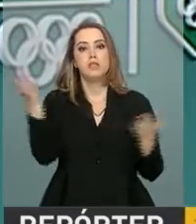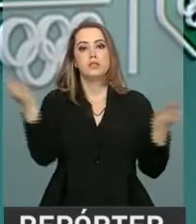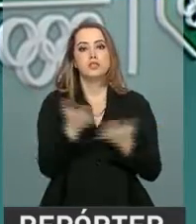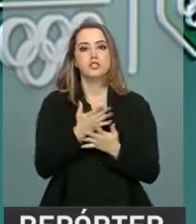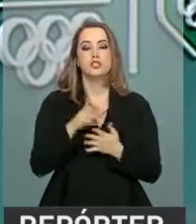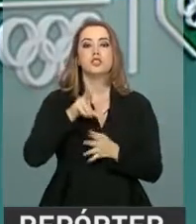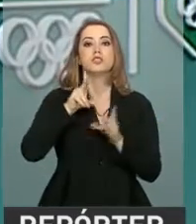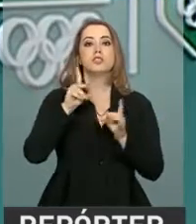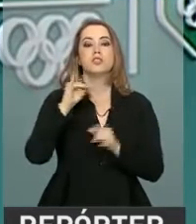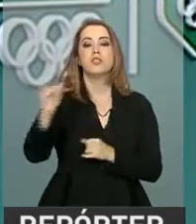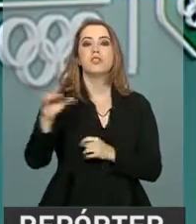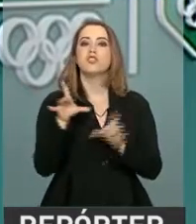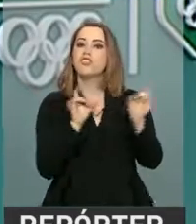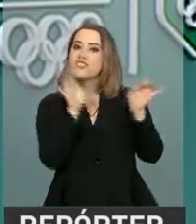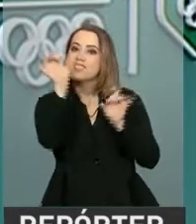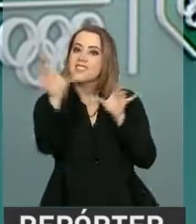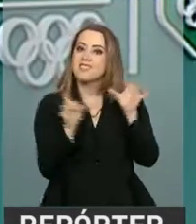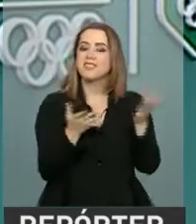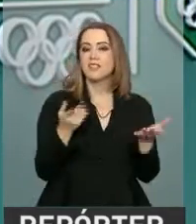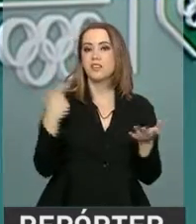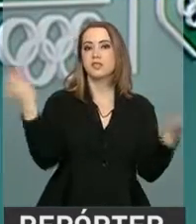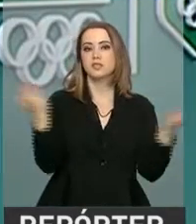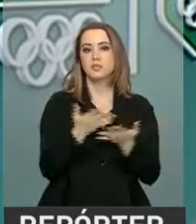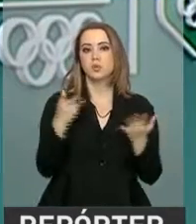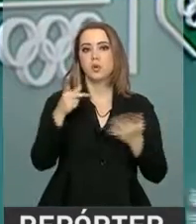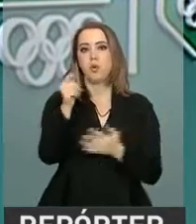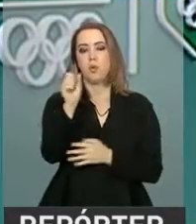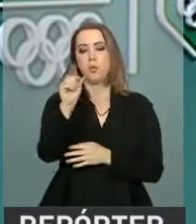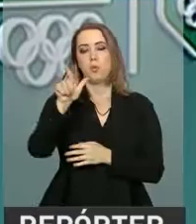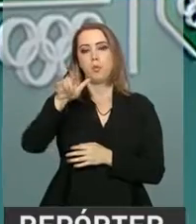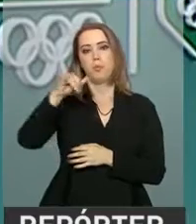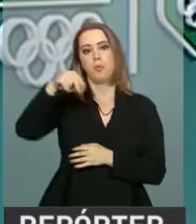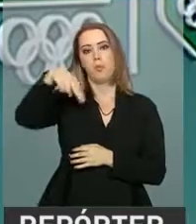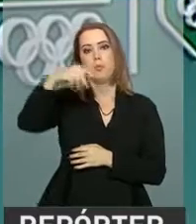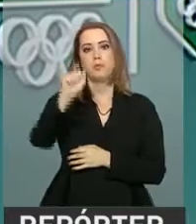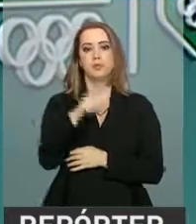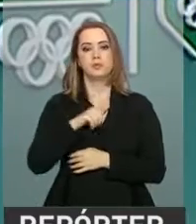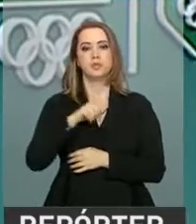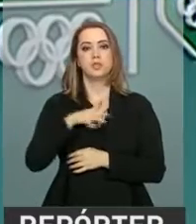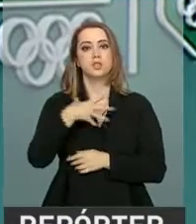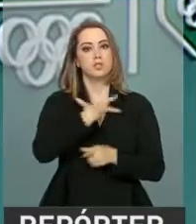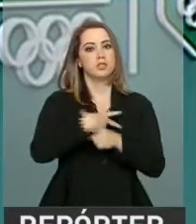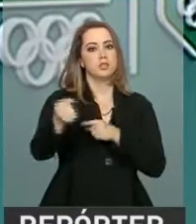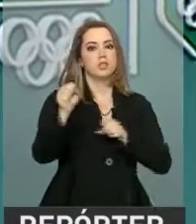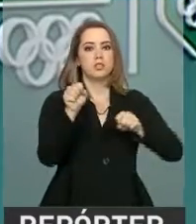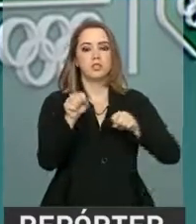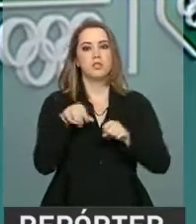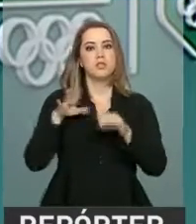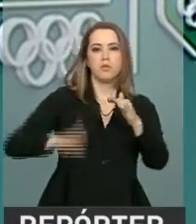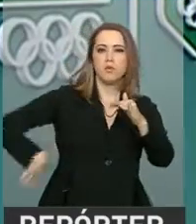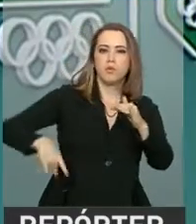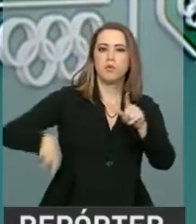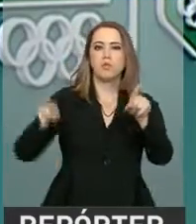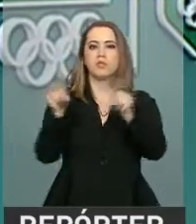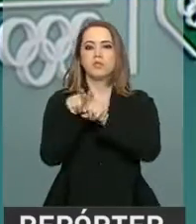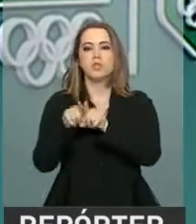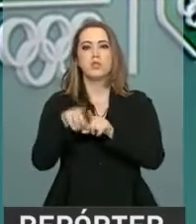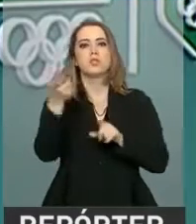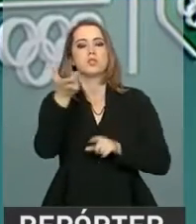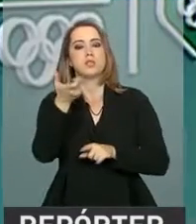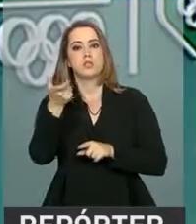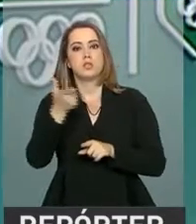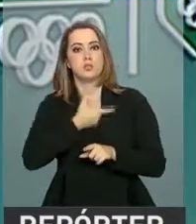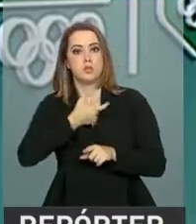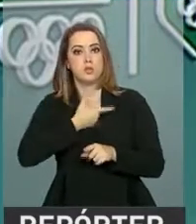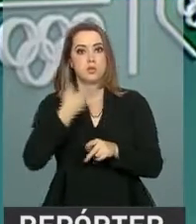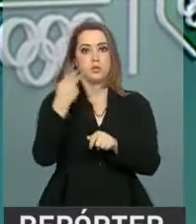por aqui. Poliana Okimoto, que foi medalhista de bronze ontem na maratona aquática, Arthur Zanetti, que ficou com a prata na ginástica